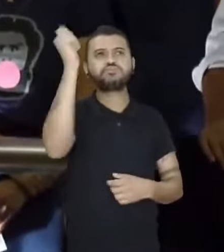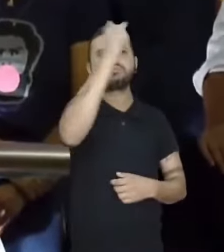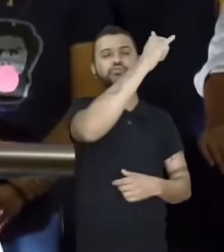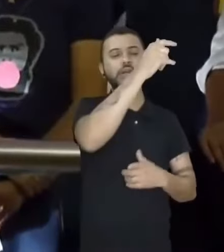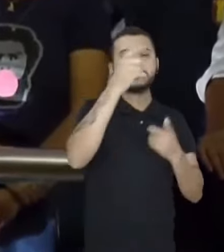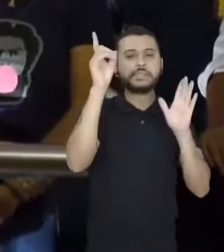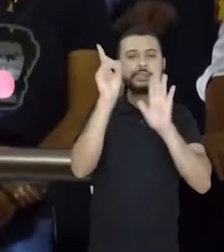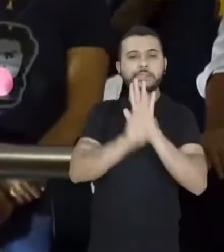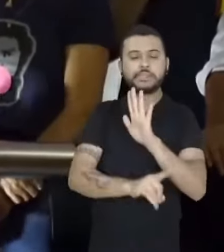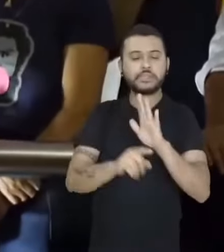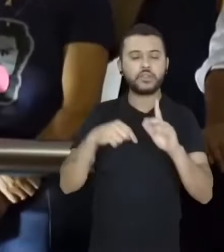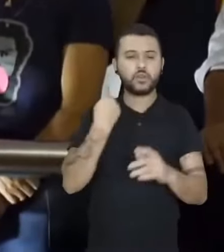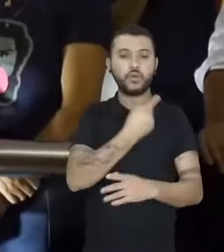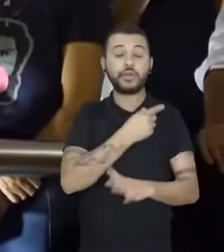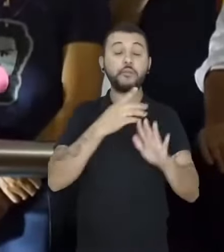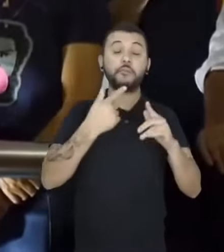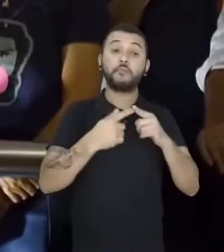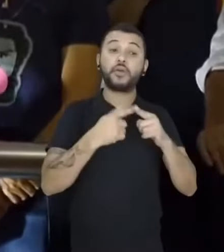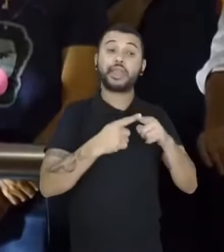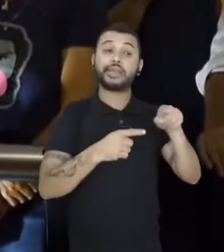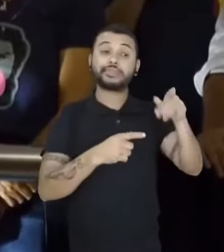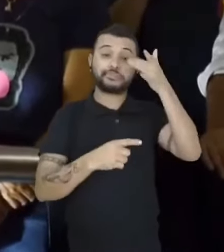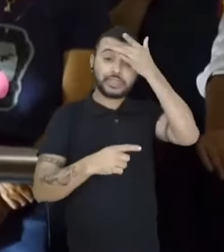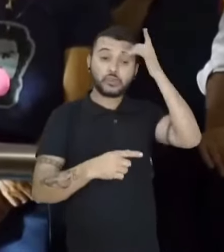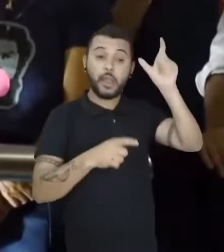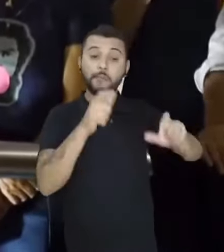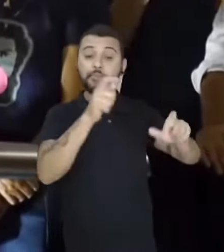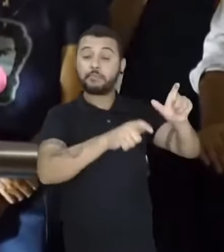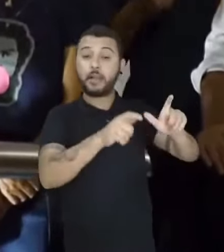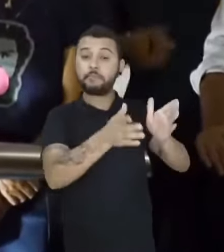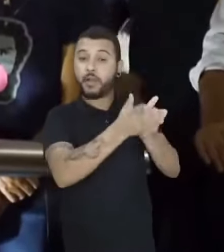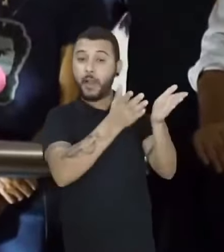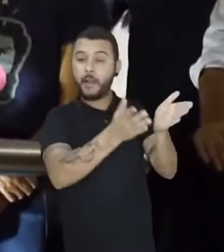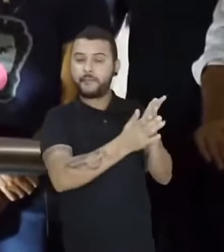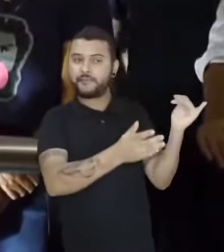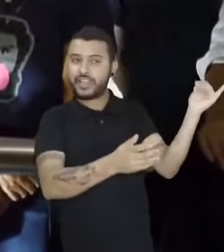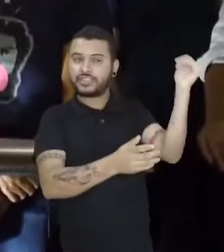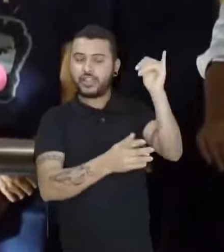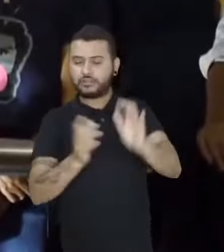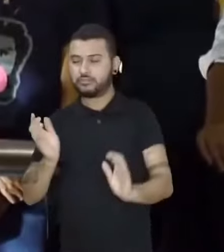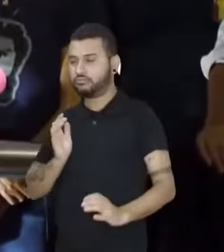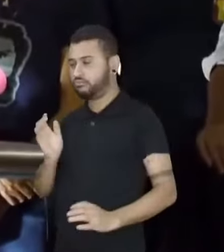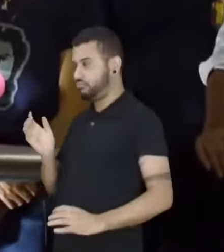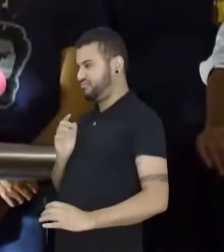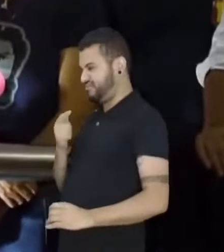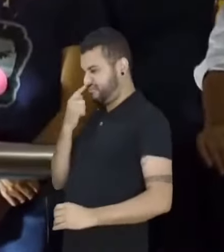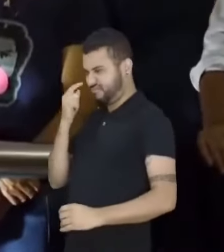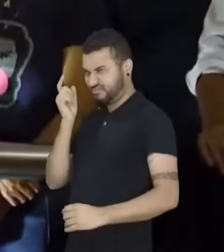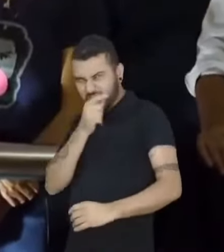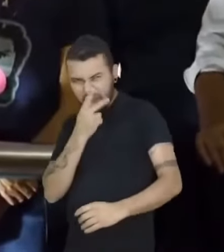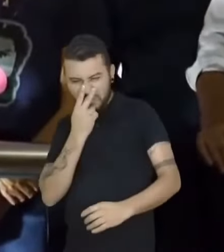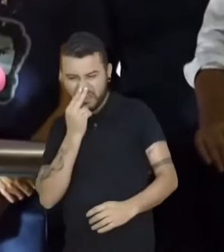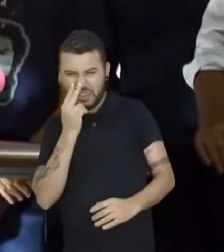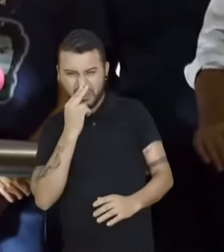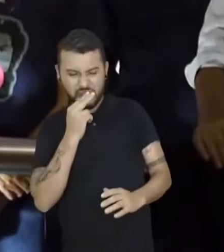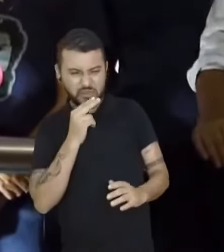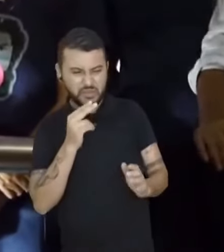Porque quando as pessoas mais pobres começam a viajar, os mais ricos começam a dizer que o aeroporto virou